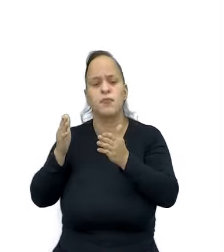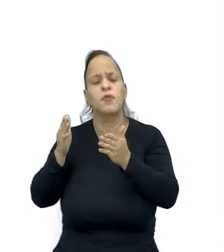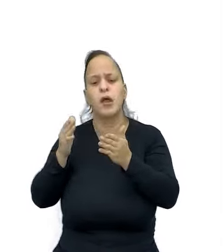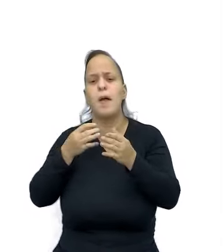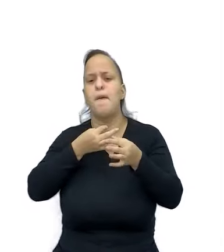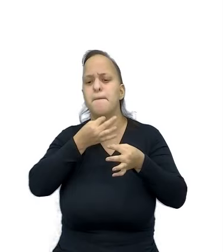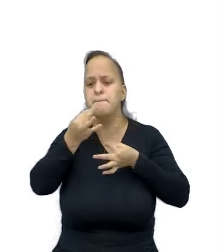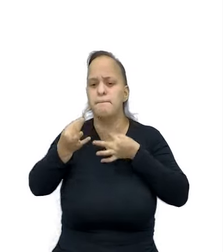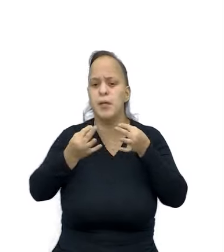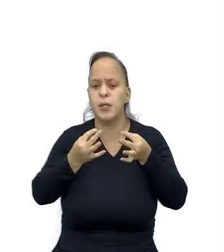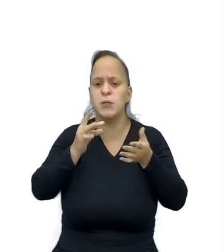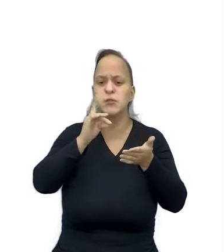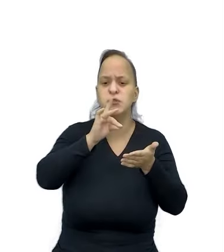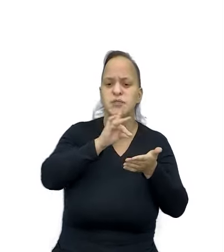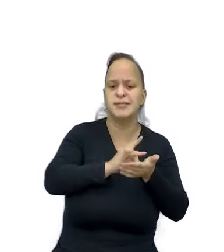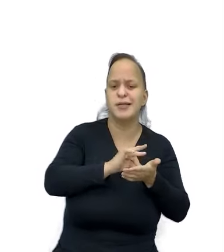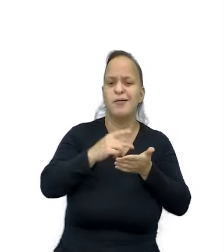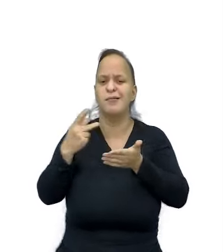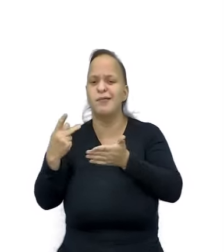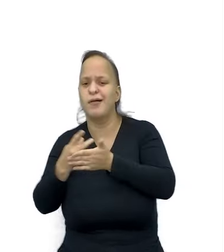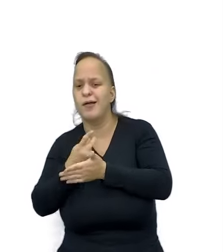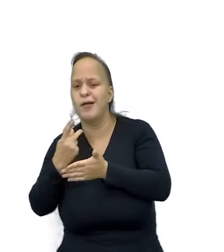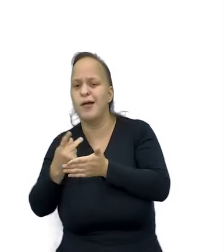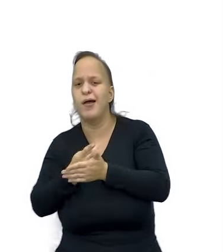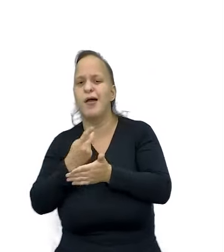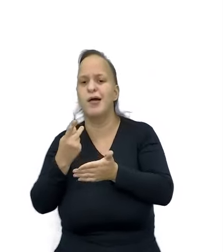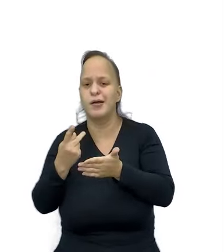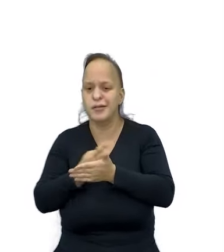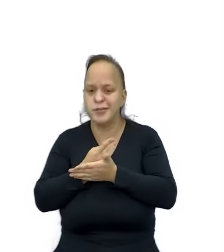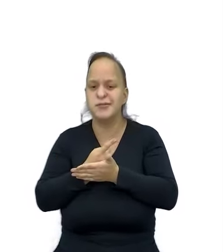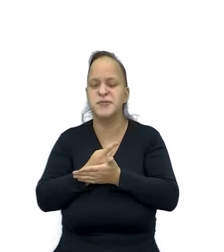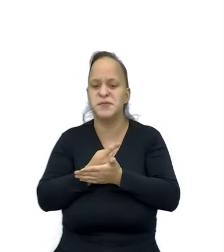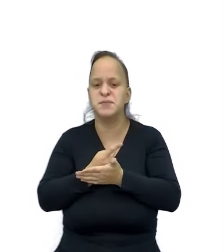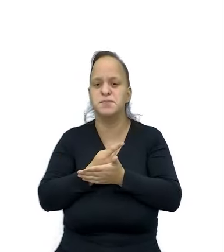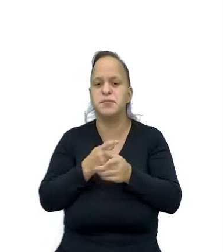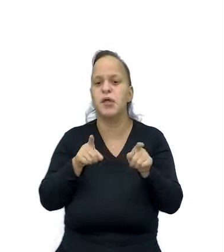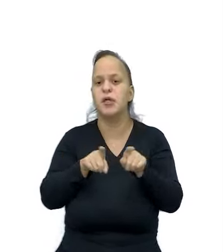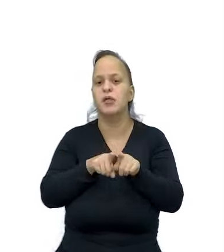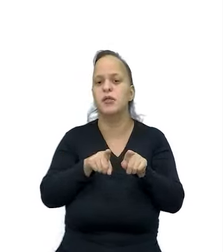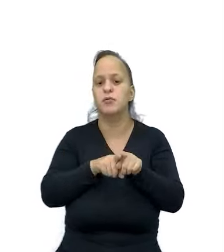leitura, ver se realmente aconteceu o que eles estavam prevendo, né, e aí vai para